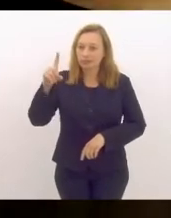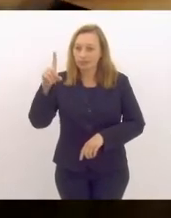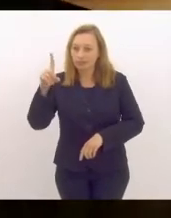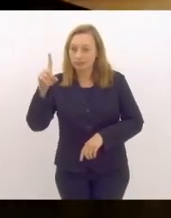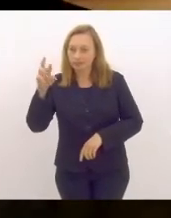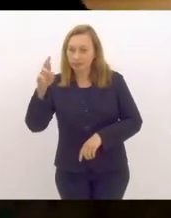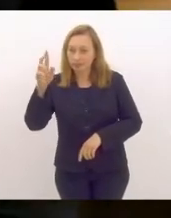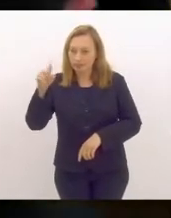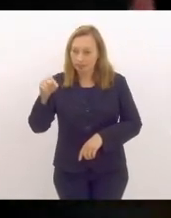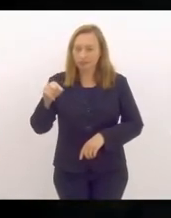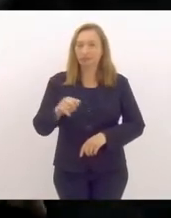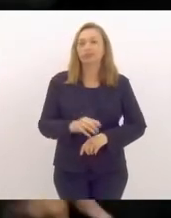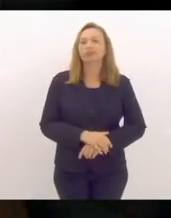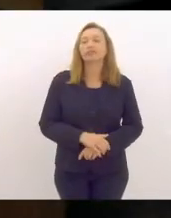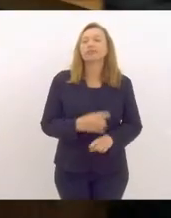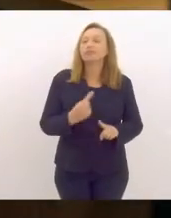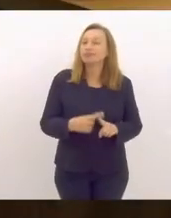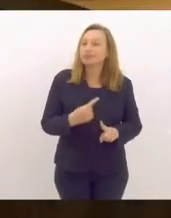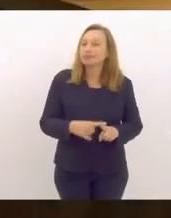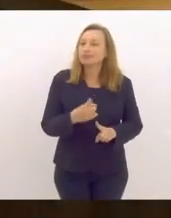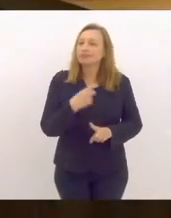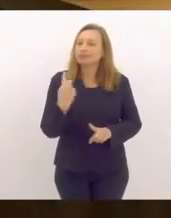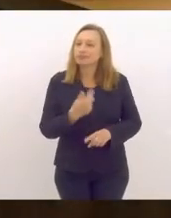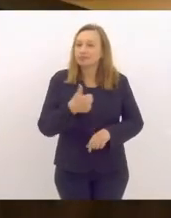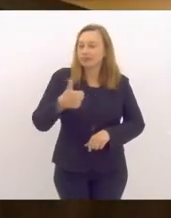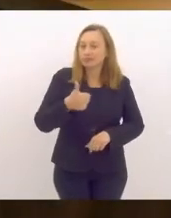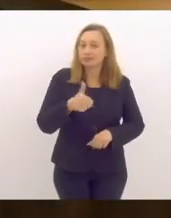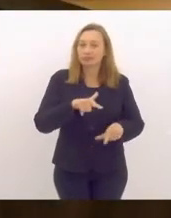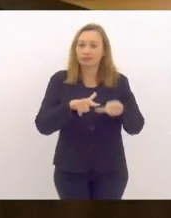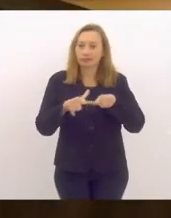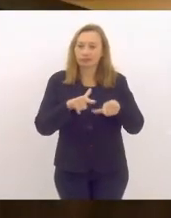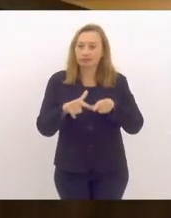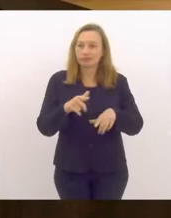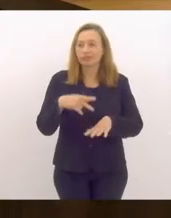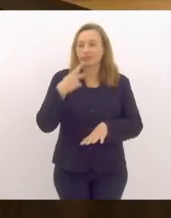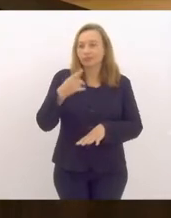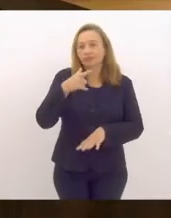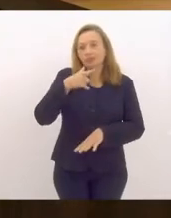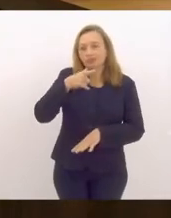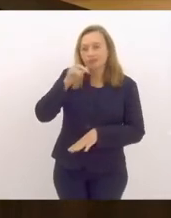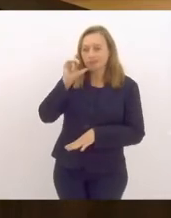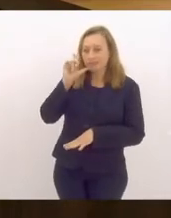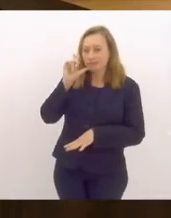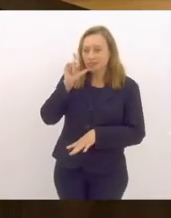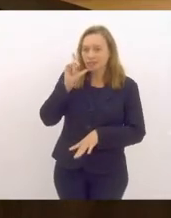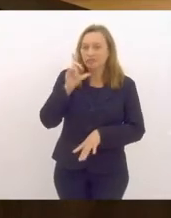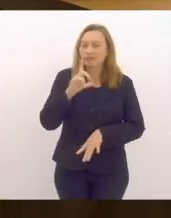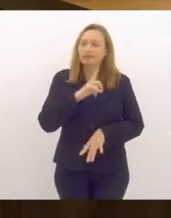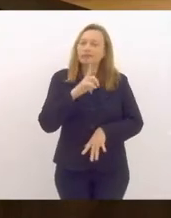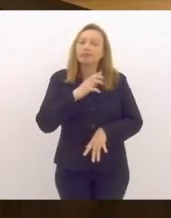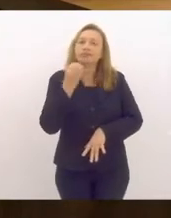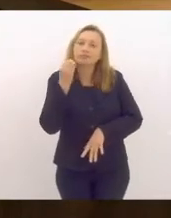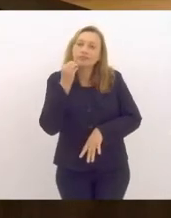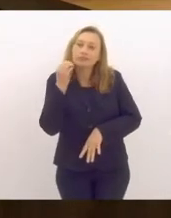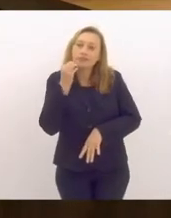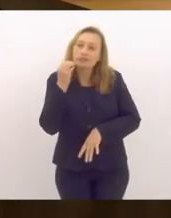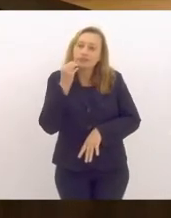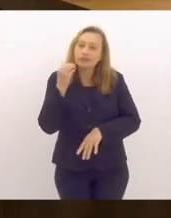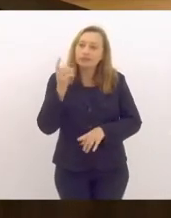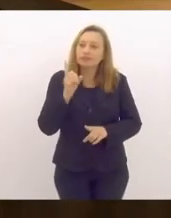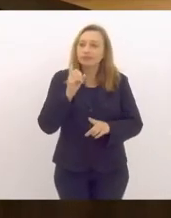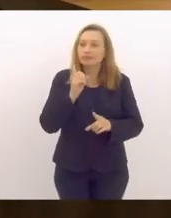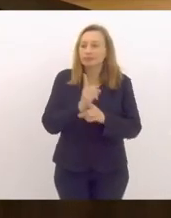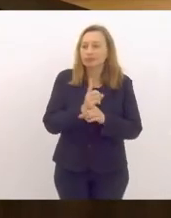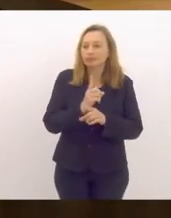doutor André Machado, porque no nosso primeiro mandato, eu falava ontem, nós tivemos a oportunidade de encontrar a